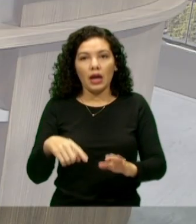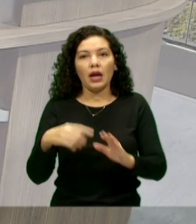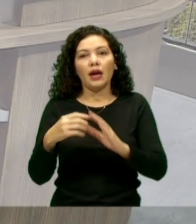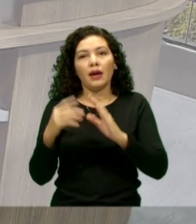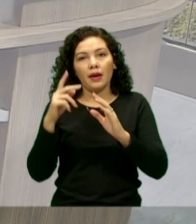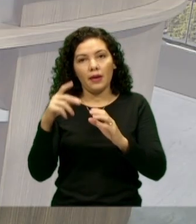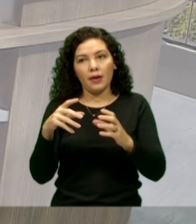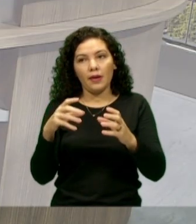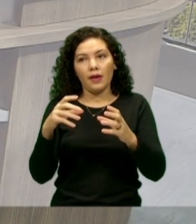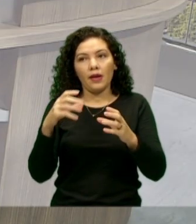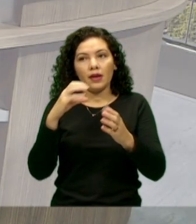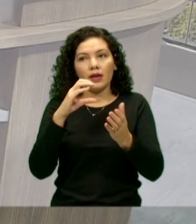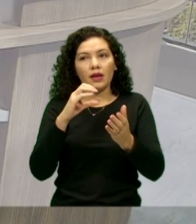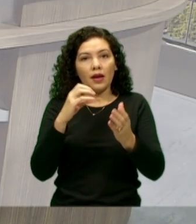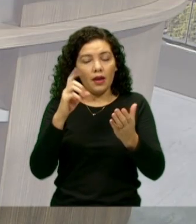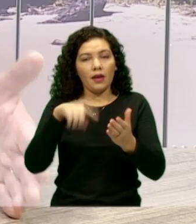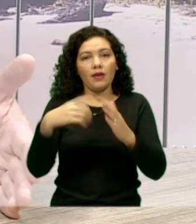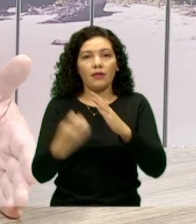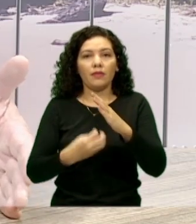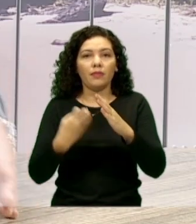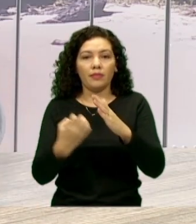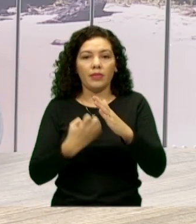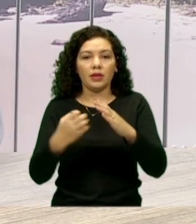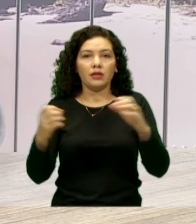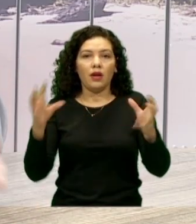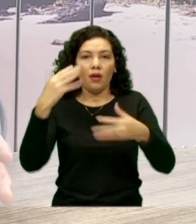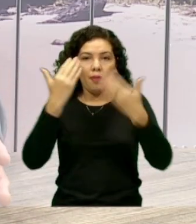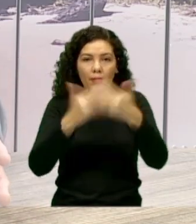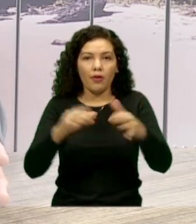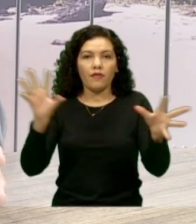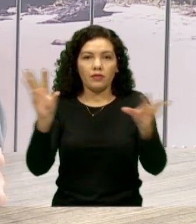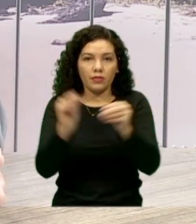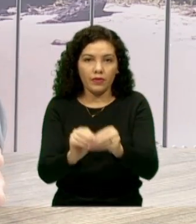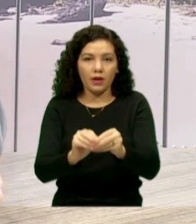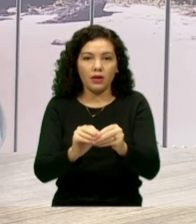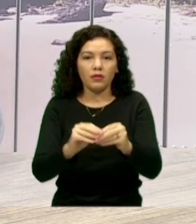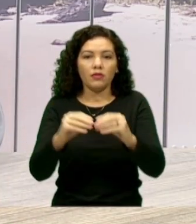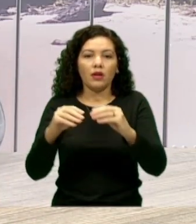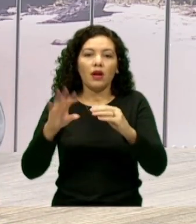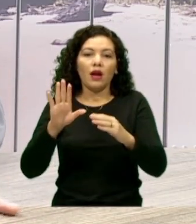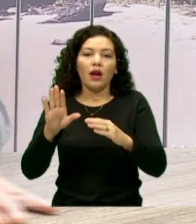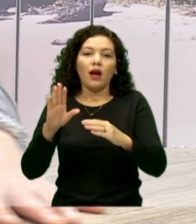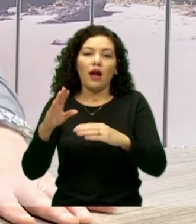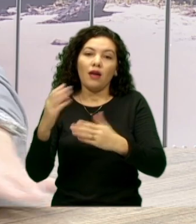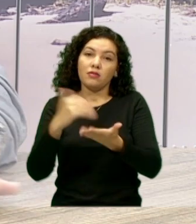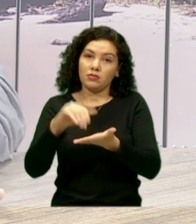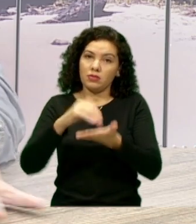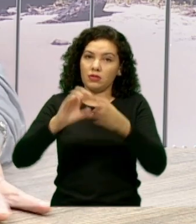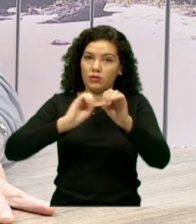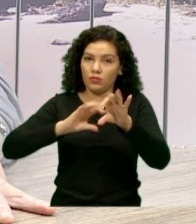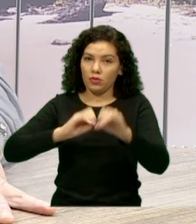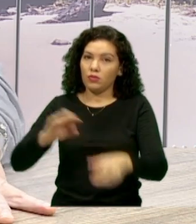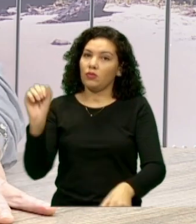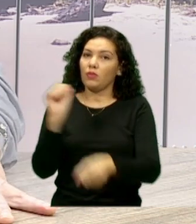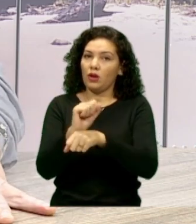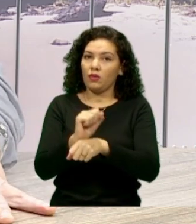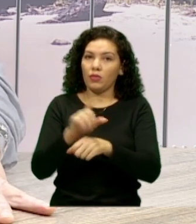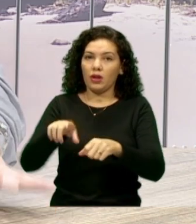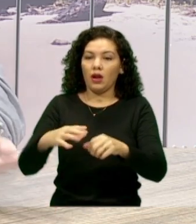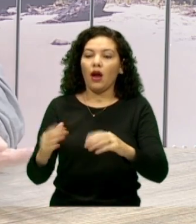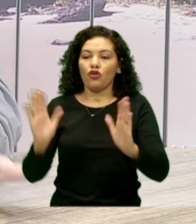processo CLT, simplificado. né? E a Secretaria de Saúde parou com isso, porque teve um tempo que se